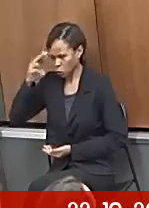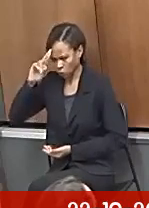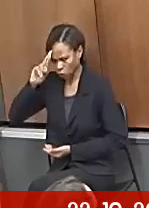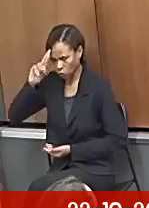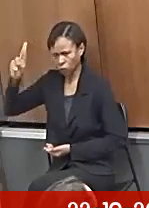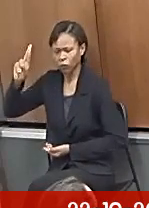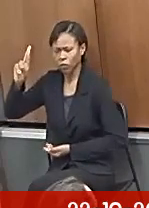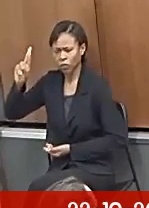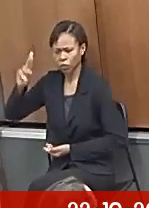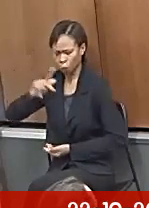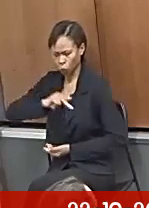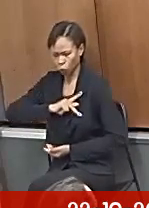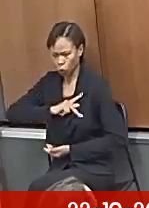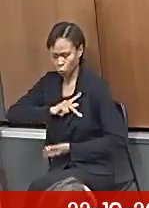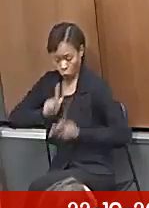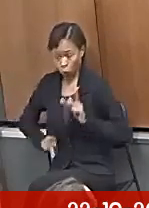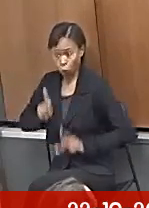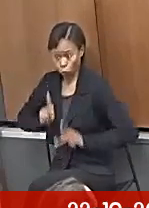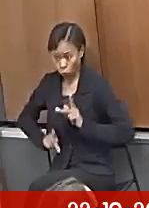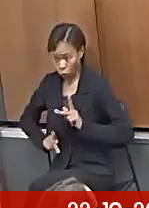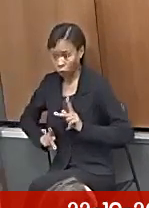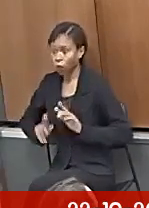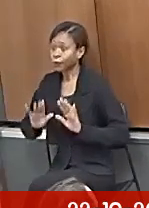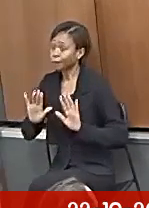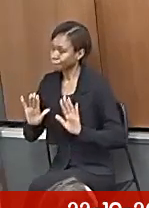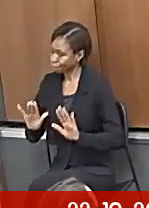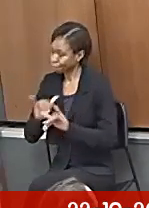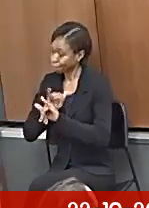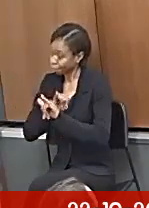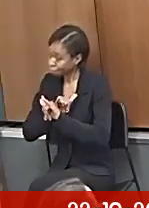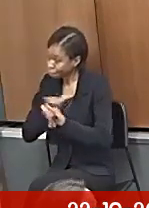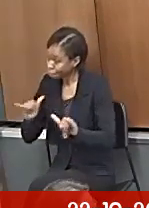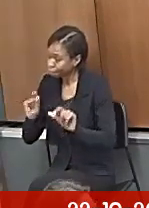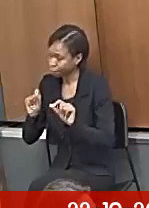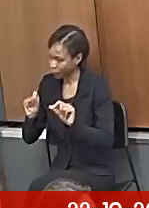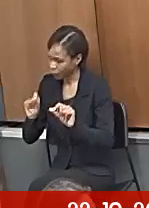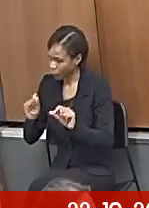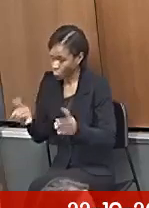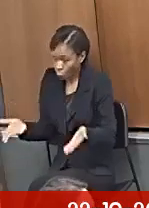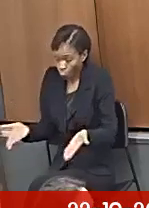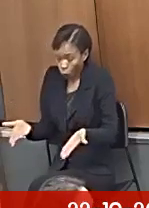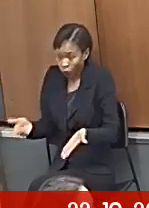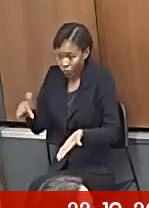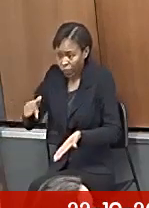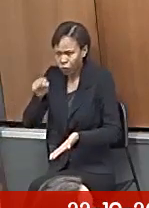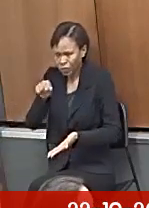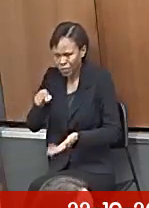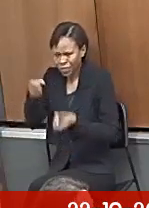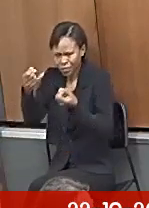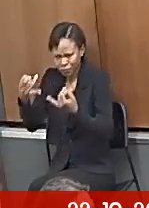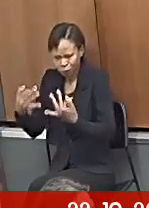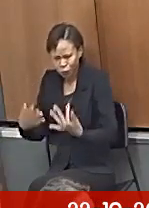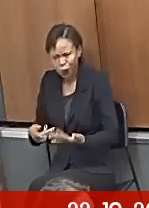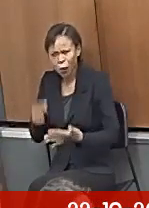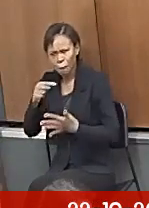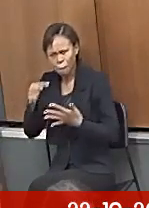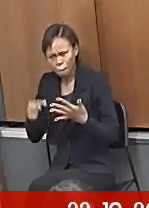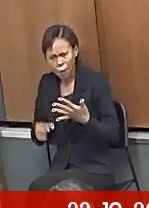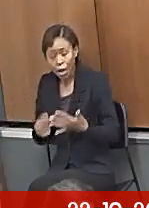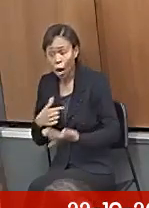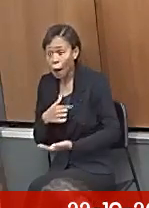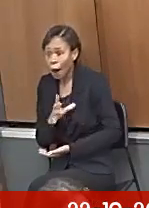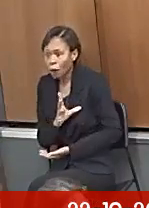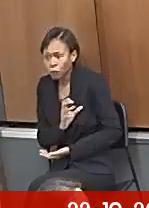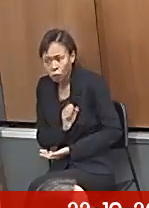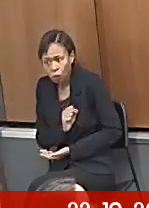promotores, te dizer o seguinte, tudo isso que a gente está tratando aqui, tudo isso que você colocou com muito amor